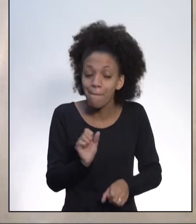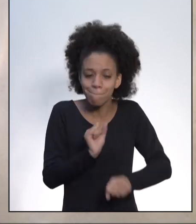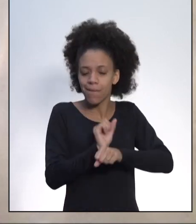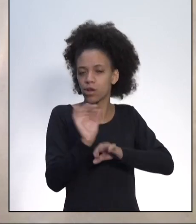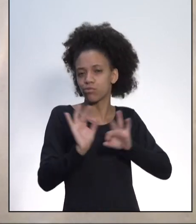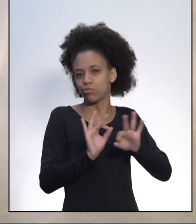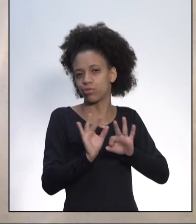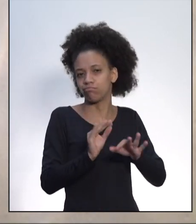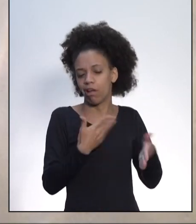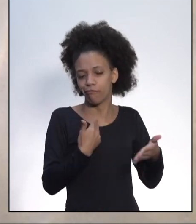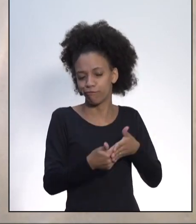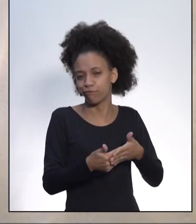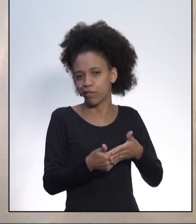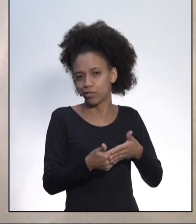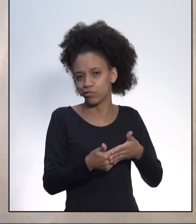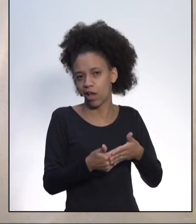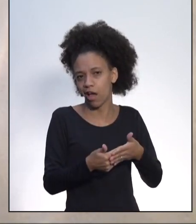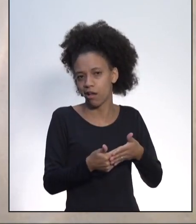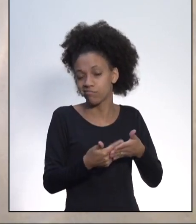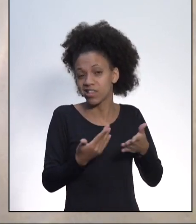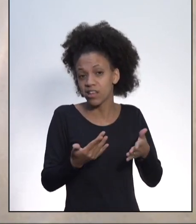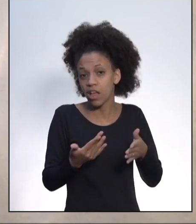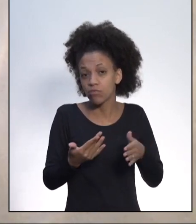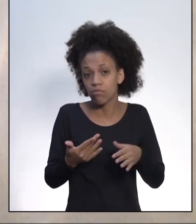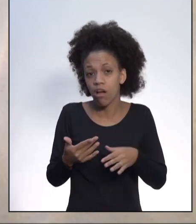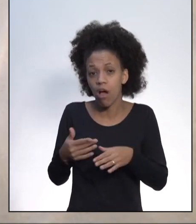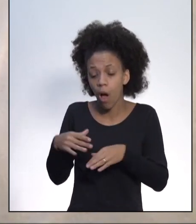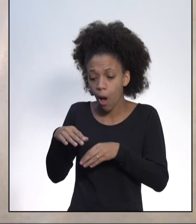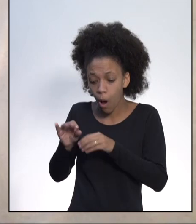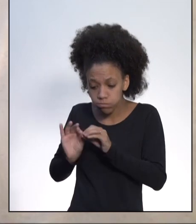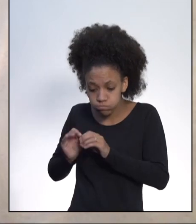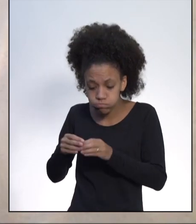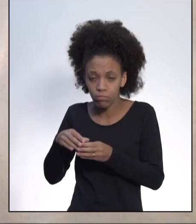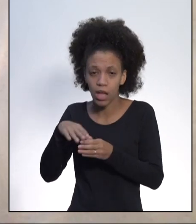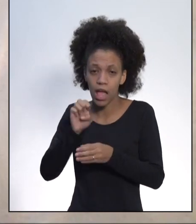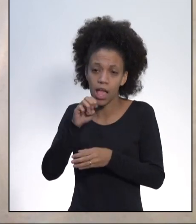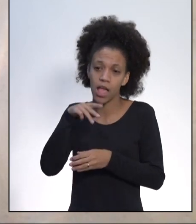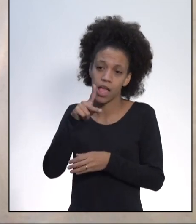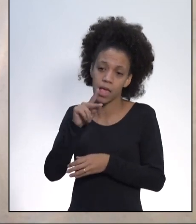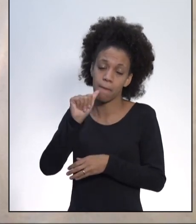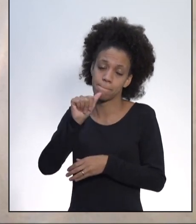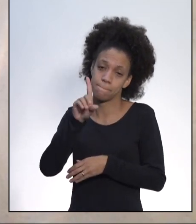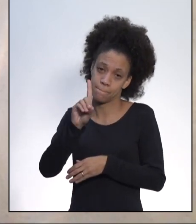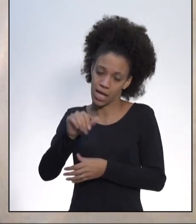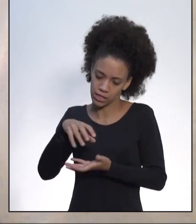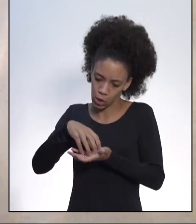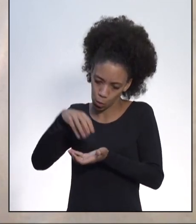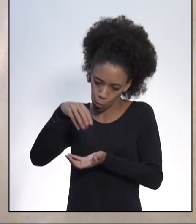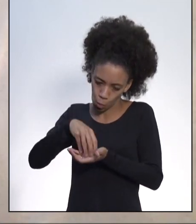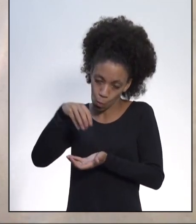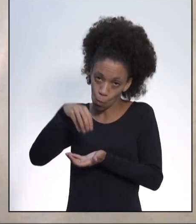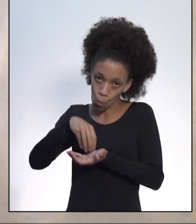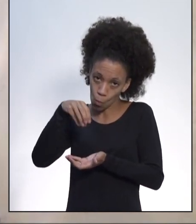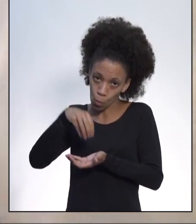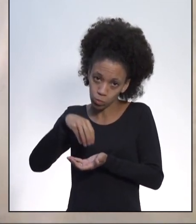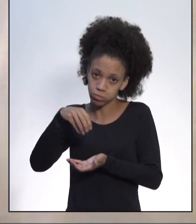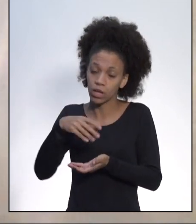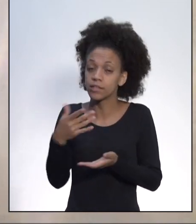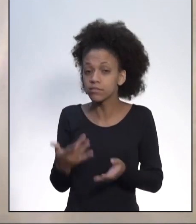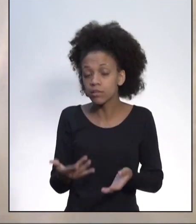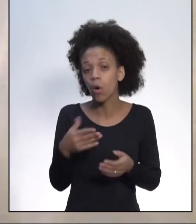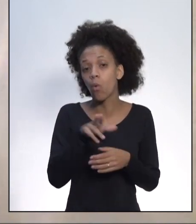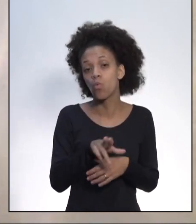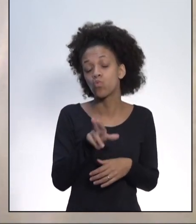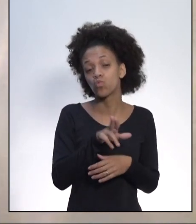que fechar o escritório e ela começou a fazer empada, está fazendo empada, coxinha, ou seja, ela usou a criatividade,